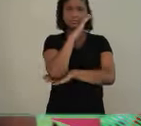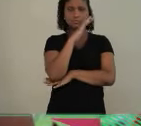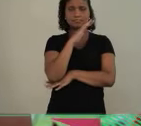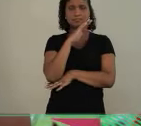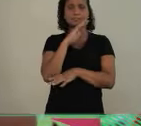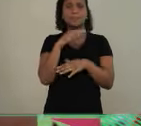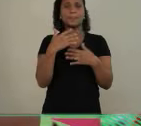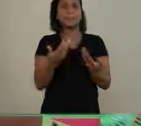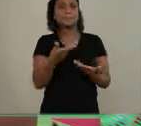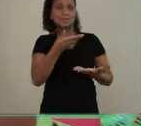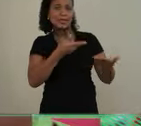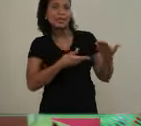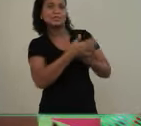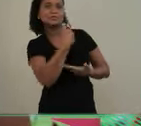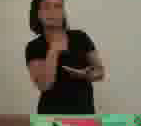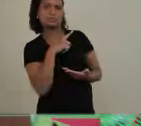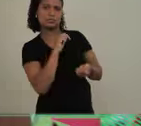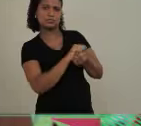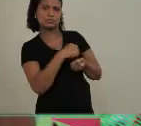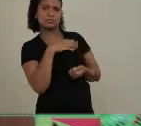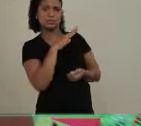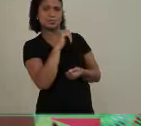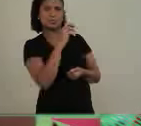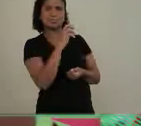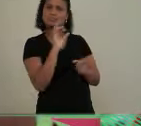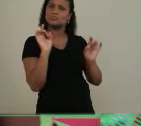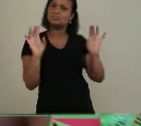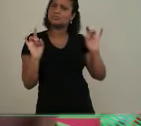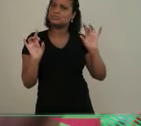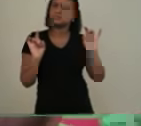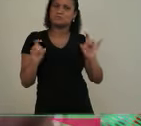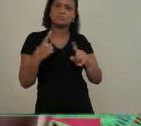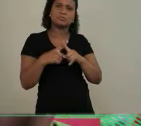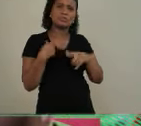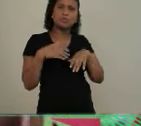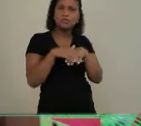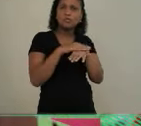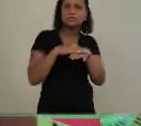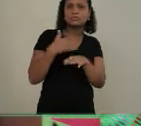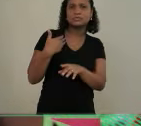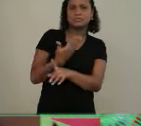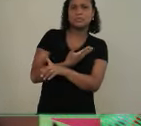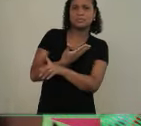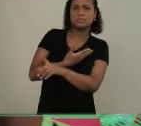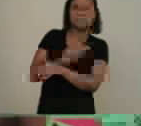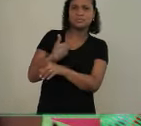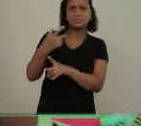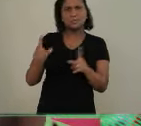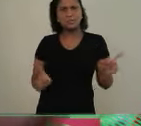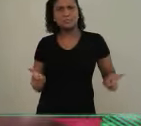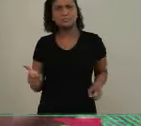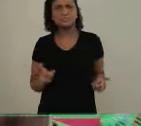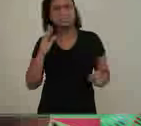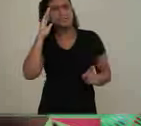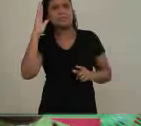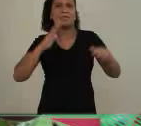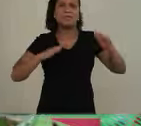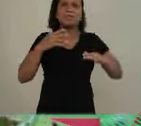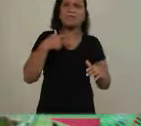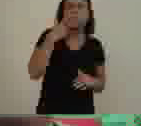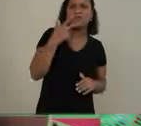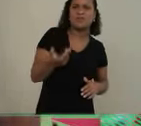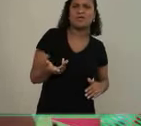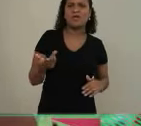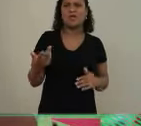mãe é muito especial, assim, porque eu converso com as minhas amigas e minhas primas, principalmente,